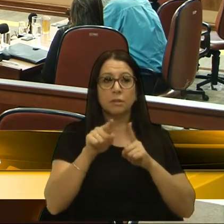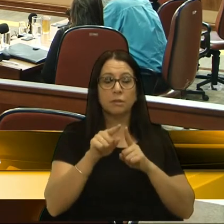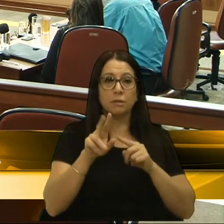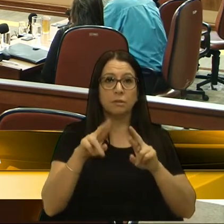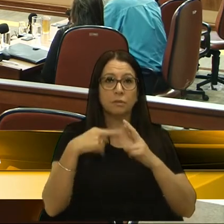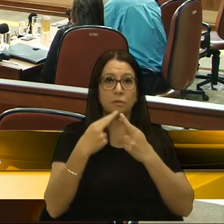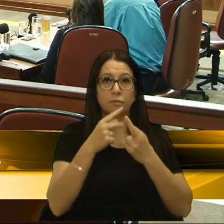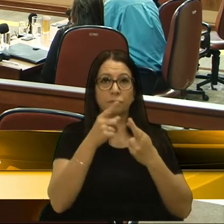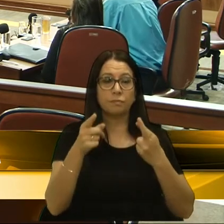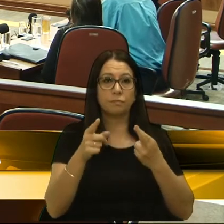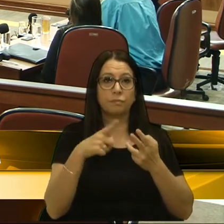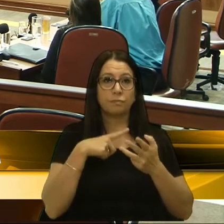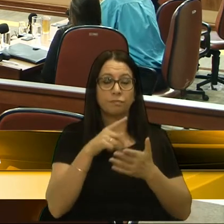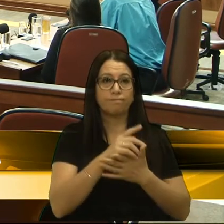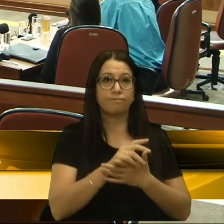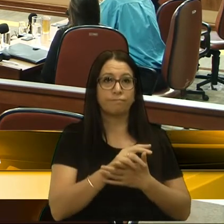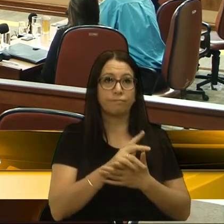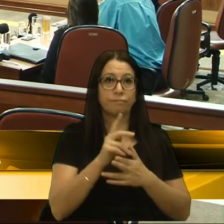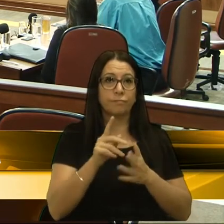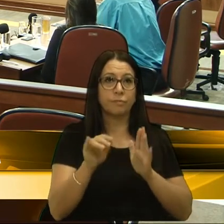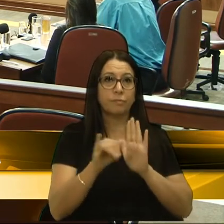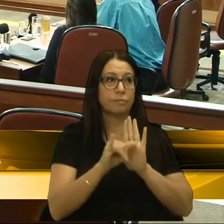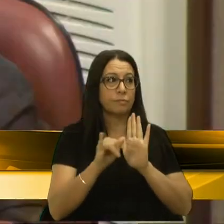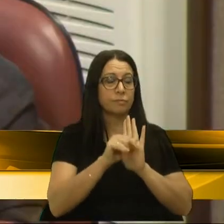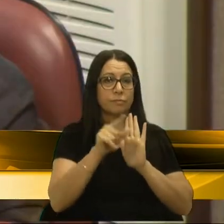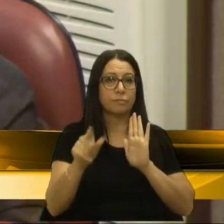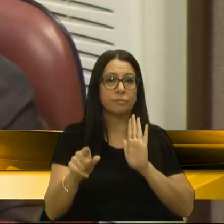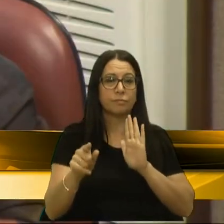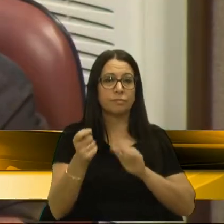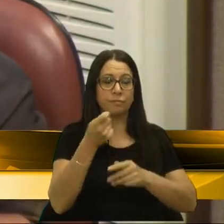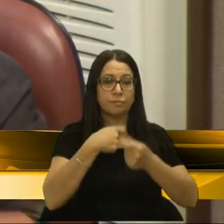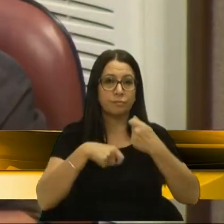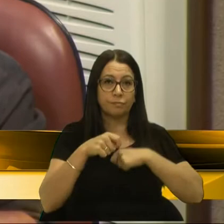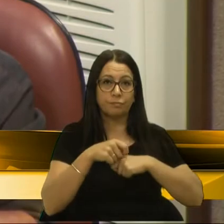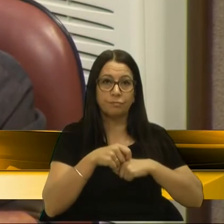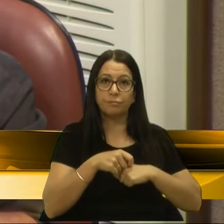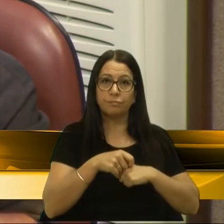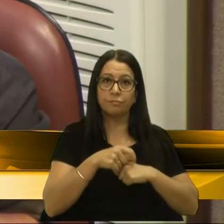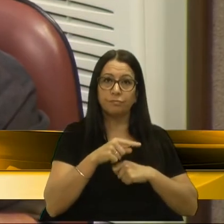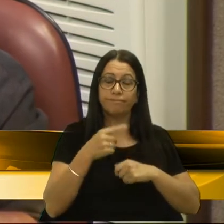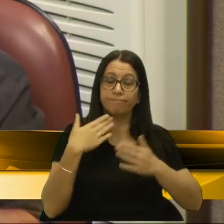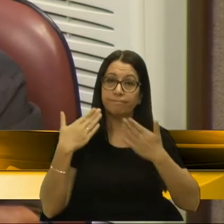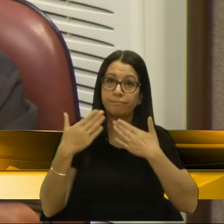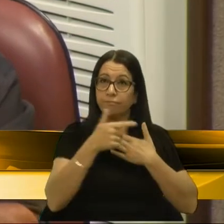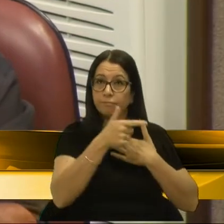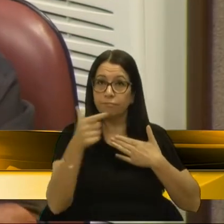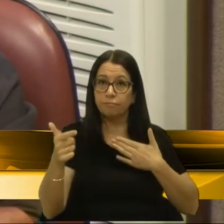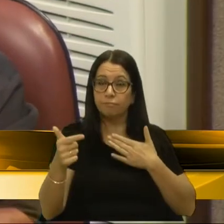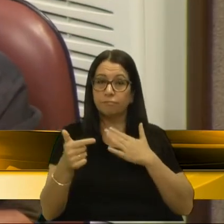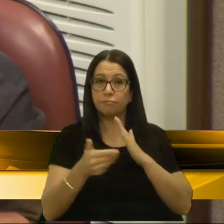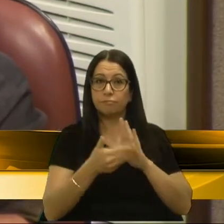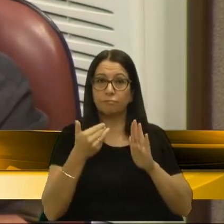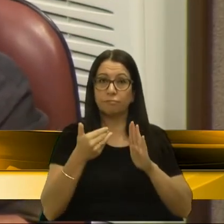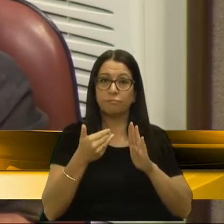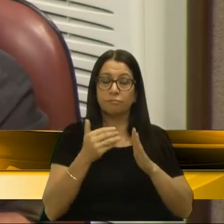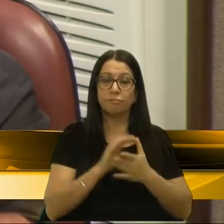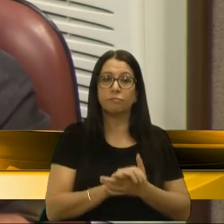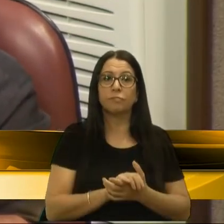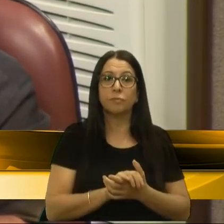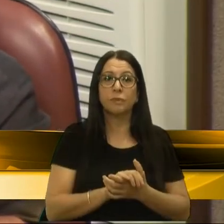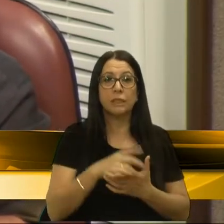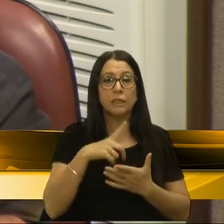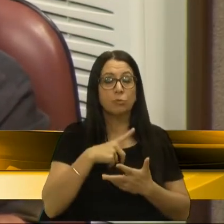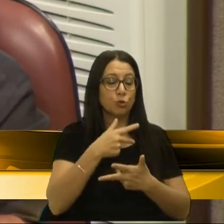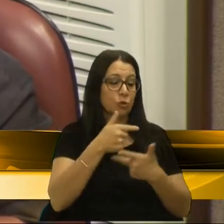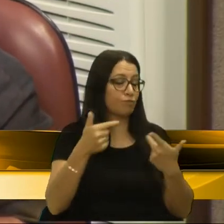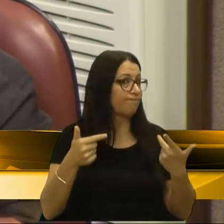também, que esteja na audiência pública e que no edital dessa administração agora, que essas dúvidas aqui sejam retiradas. Né. Então, tem